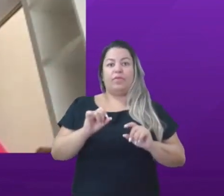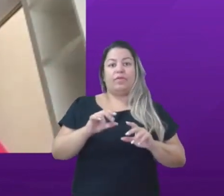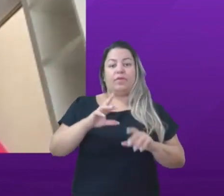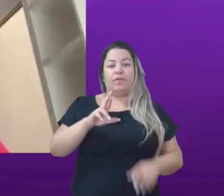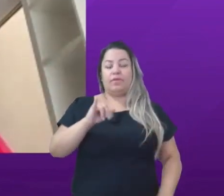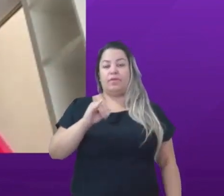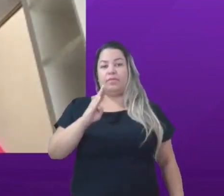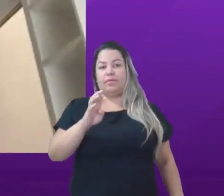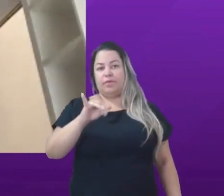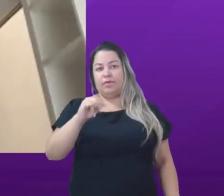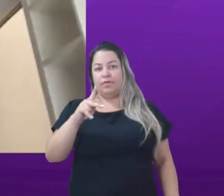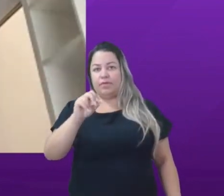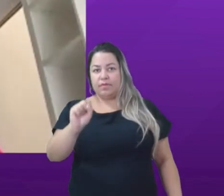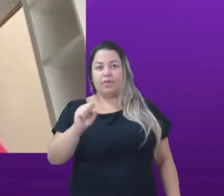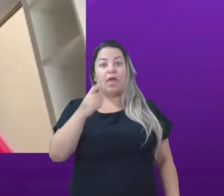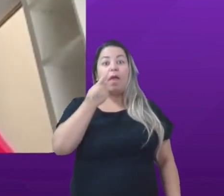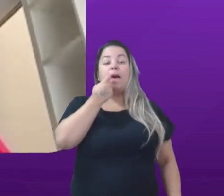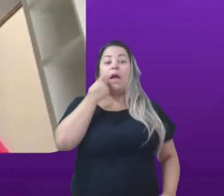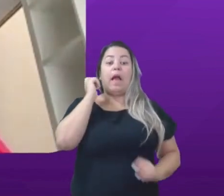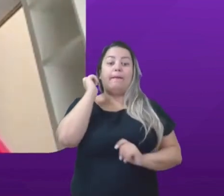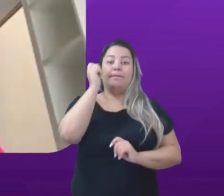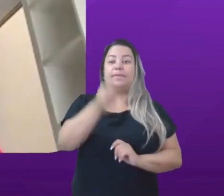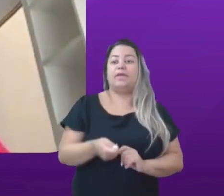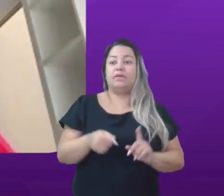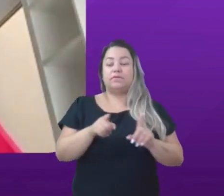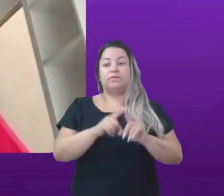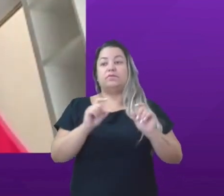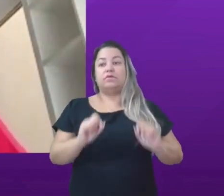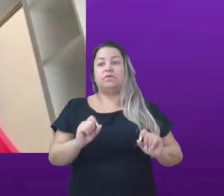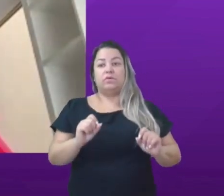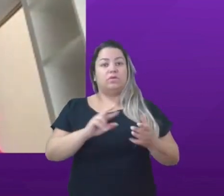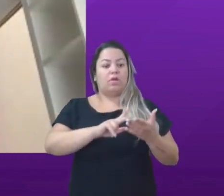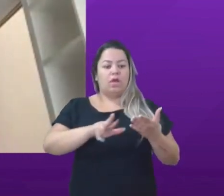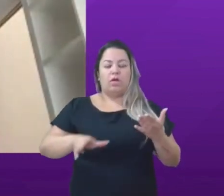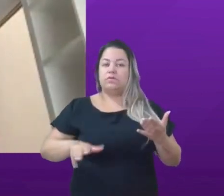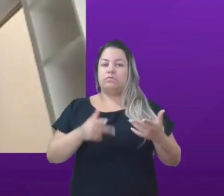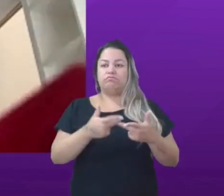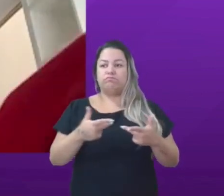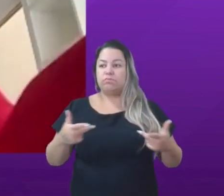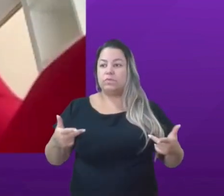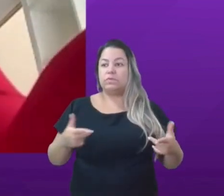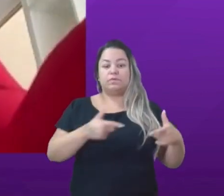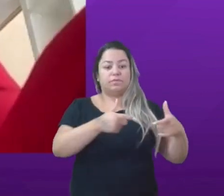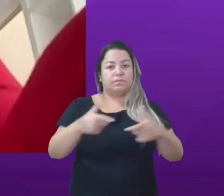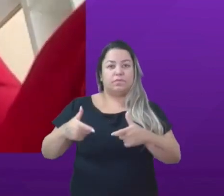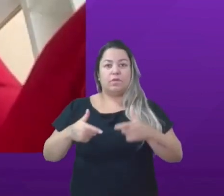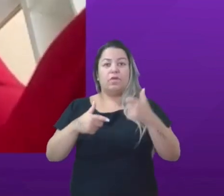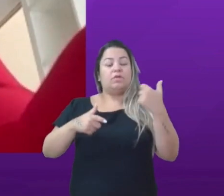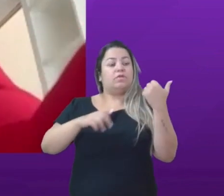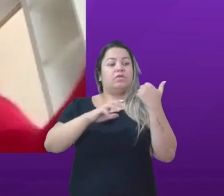questão da pesca, né? Extrativismo, a castanha do Brasil, né? Áreas de